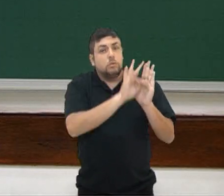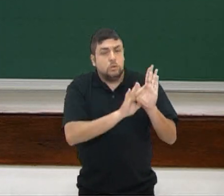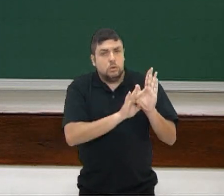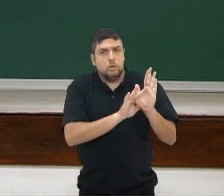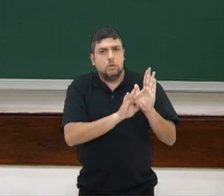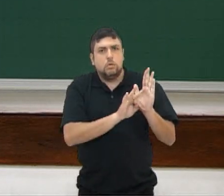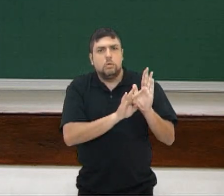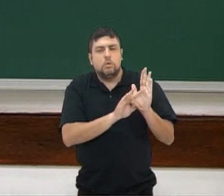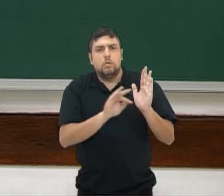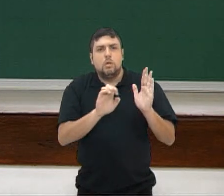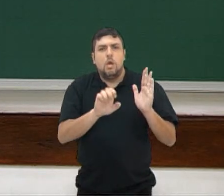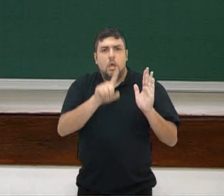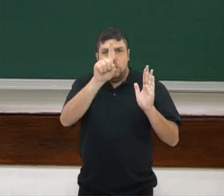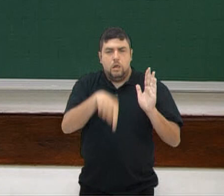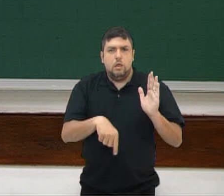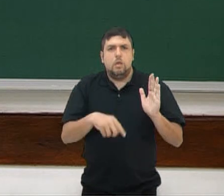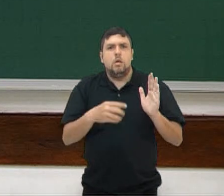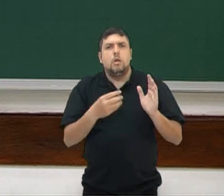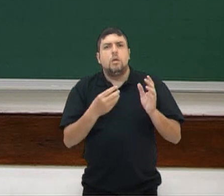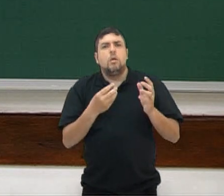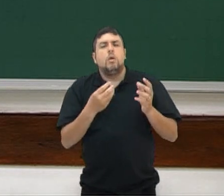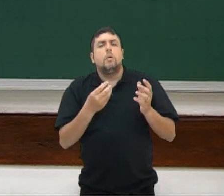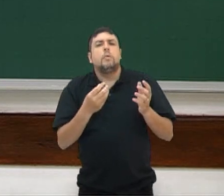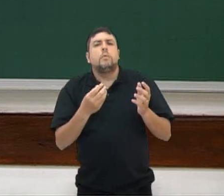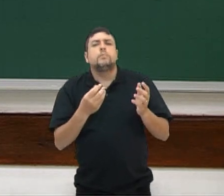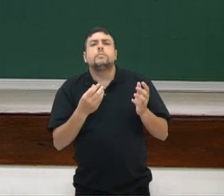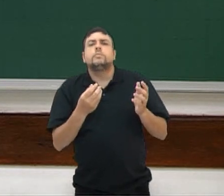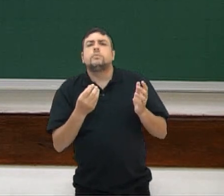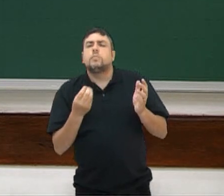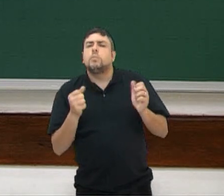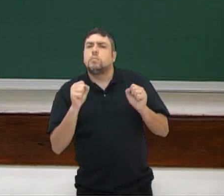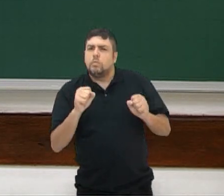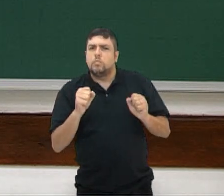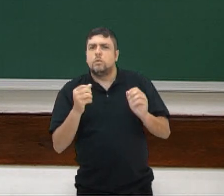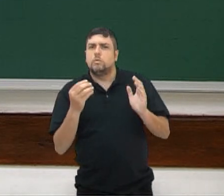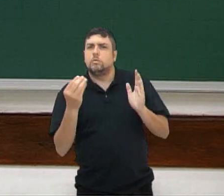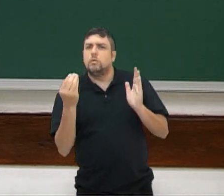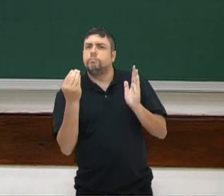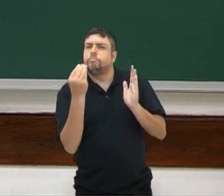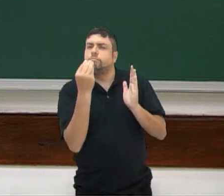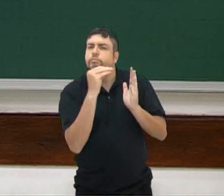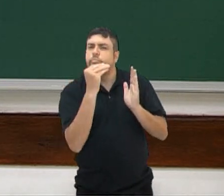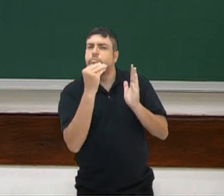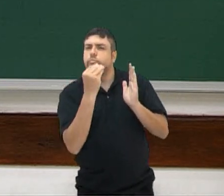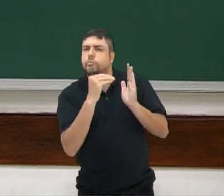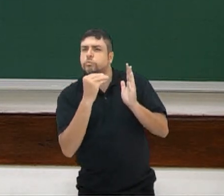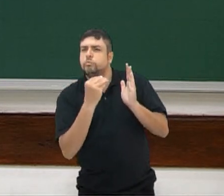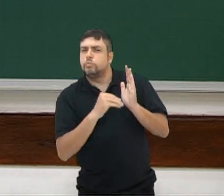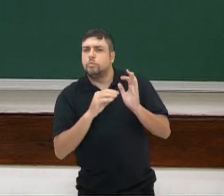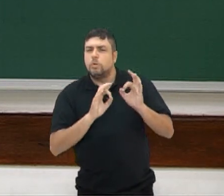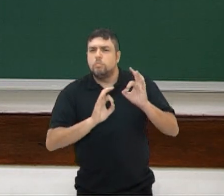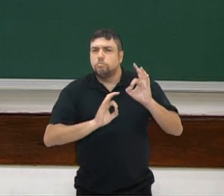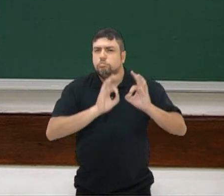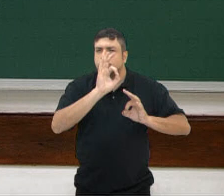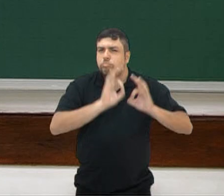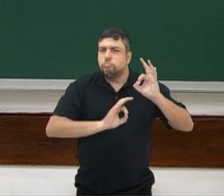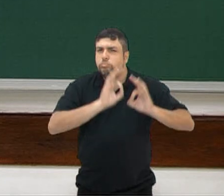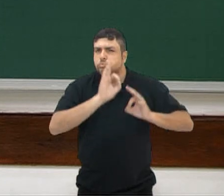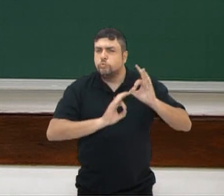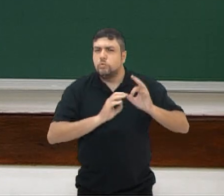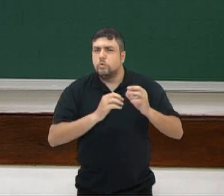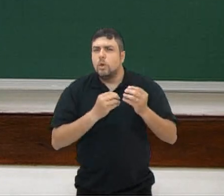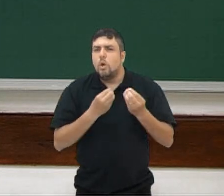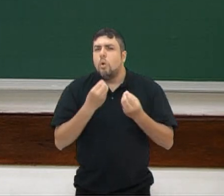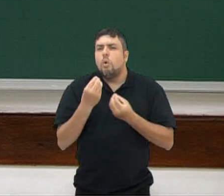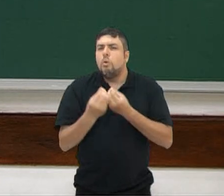onde você dá alguns critérios, faz algumas menções de como deve ser a arte.